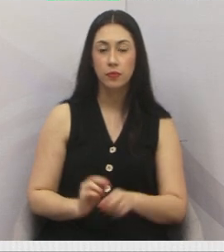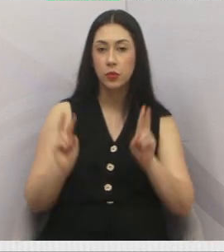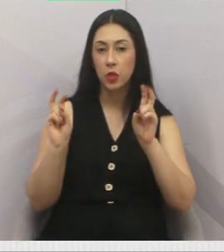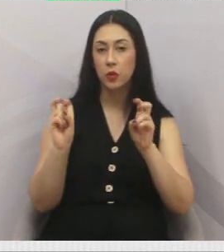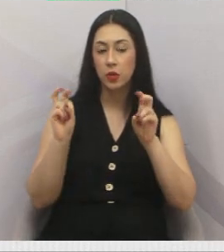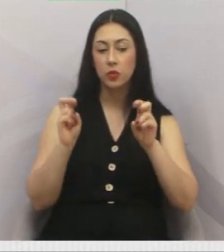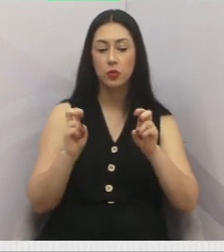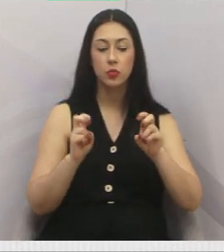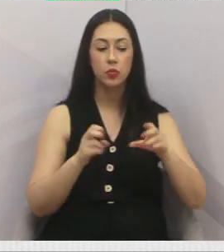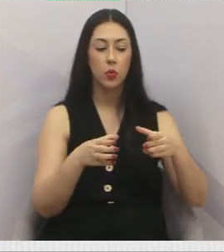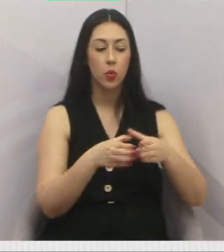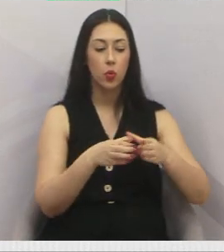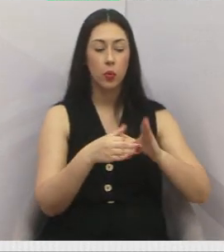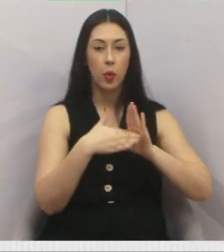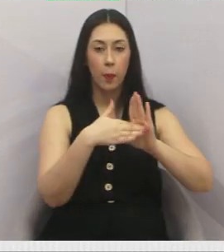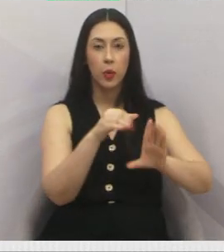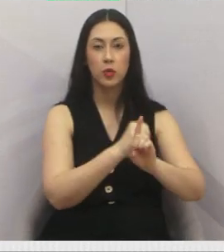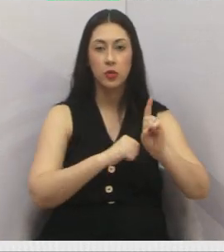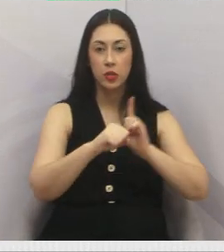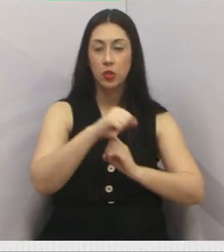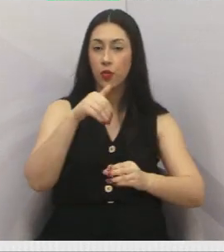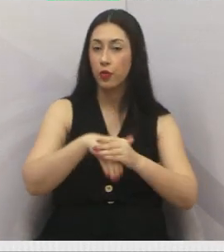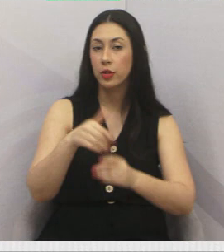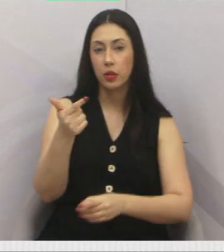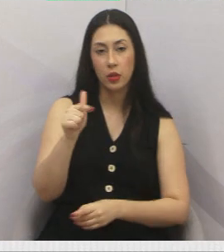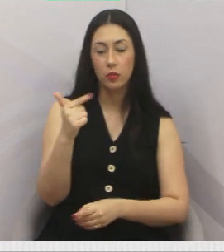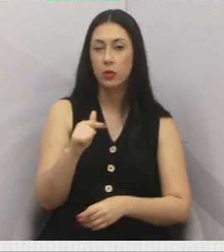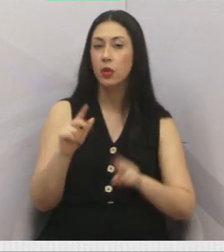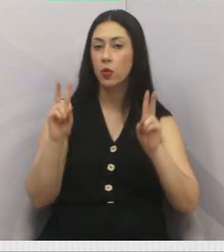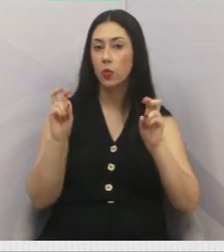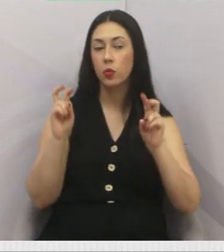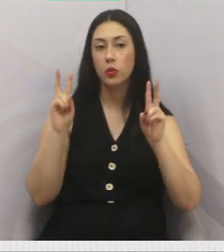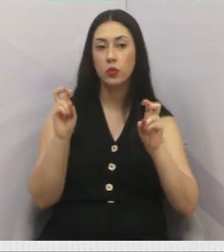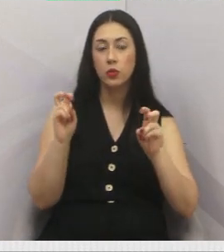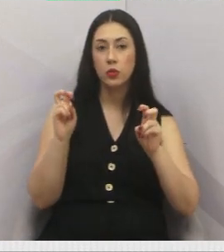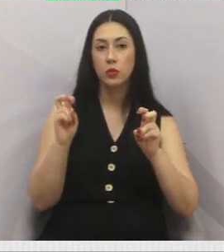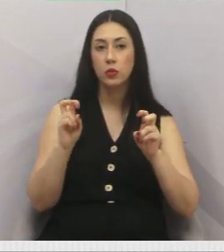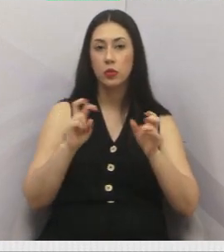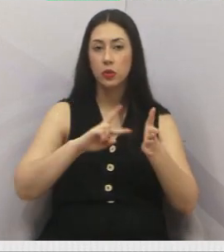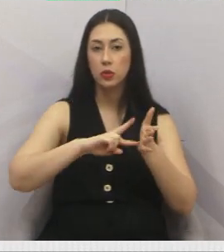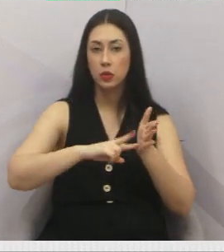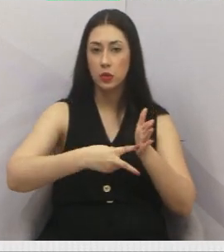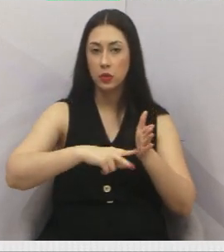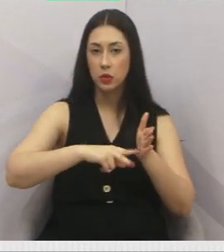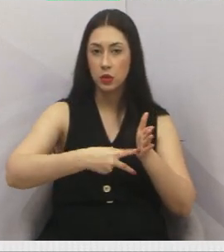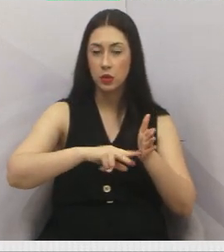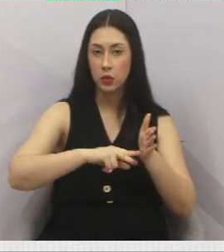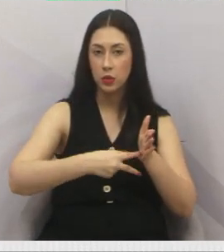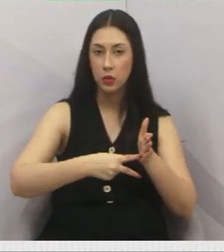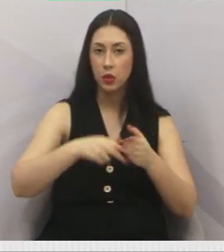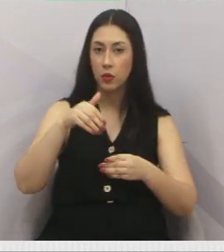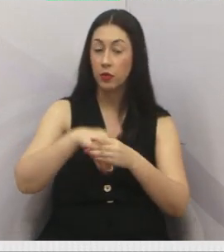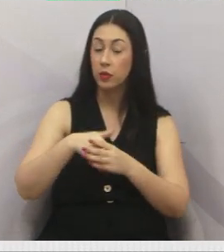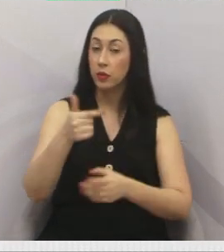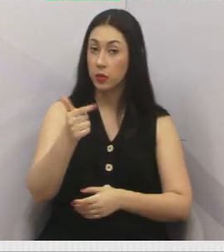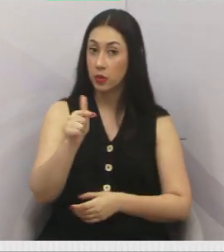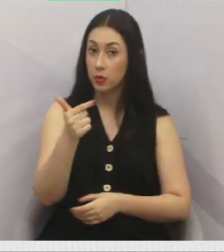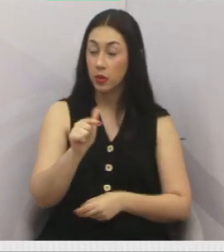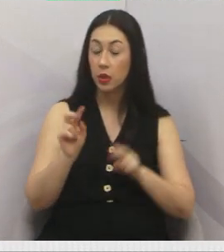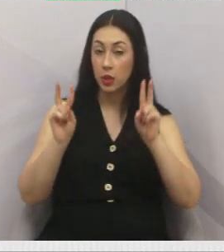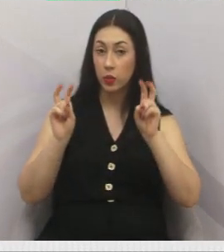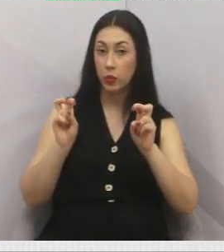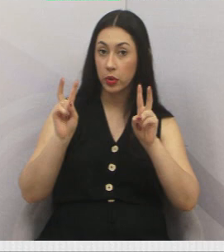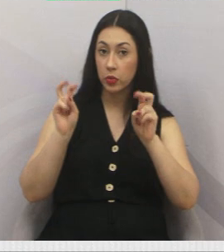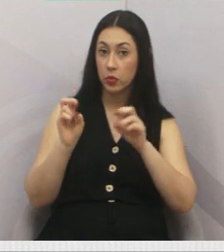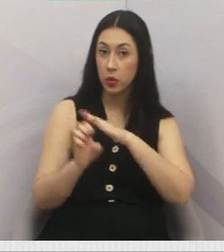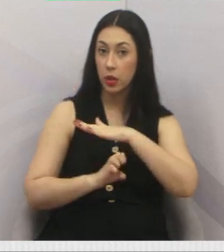Segmento Movimentos Populares, voto em branco. Segmento Entidades Acadêmicas, perdão, entidade de Classe Sindical, voto em branco.